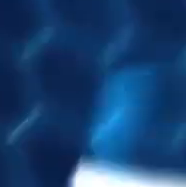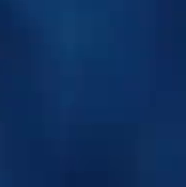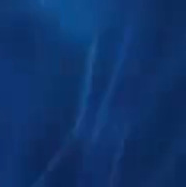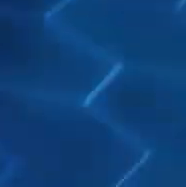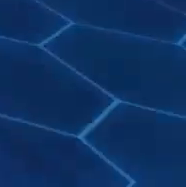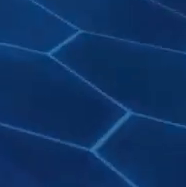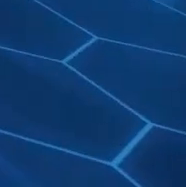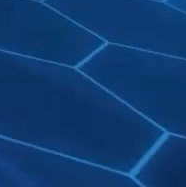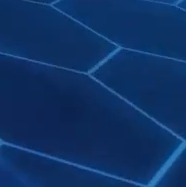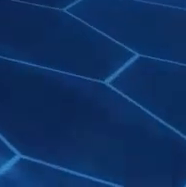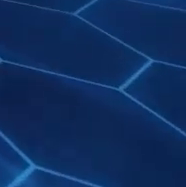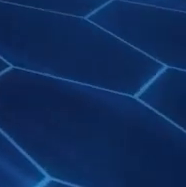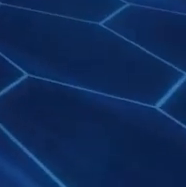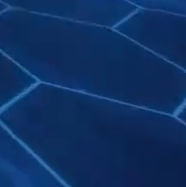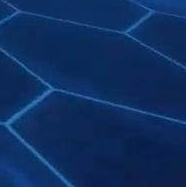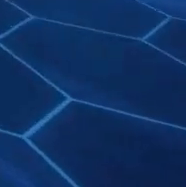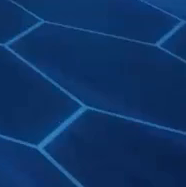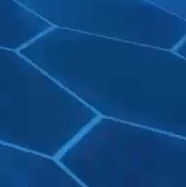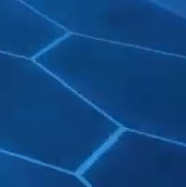Música